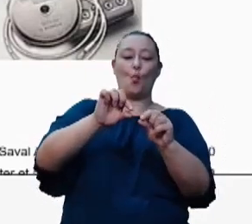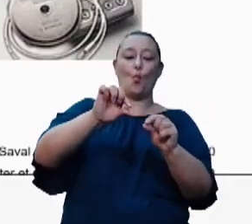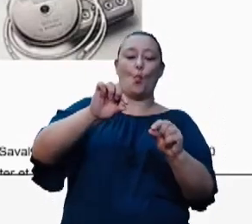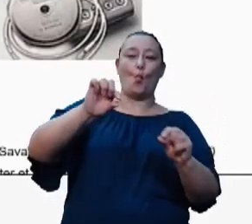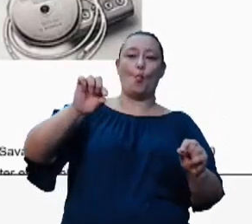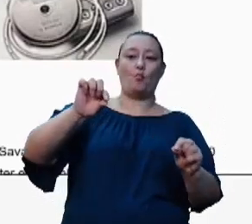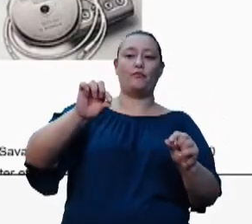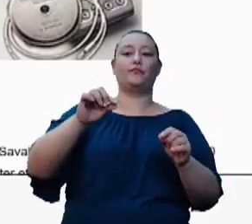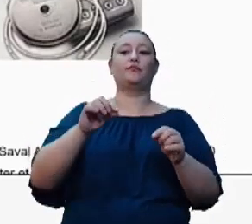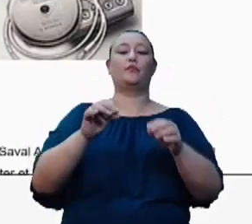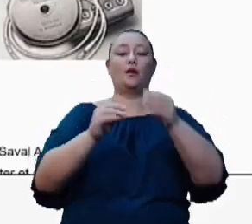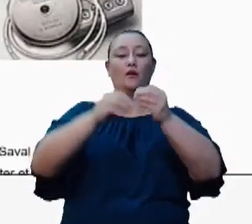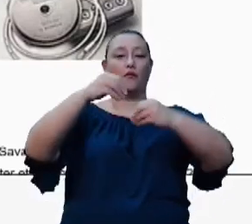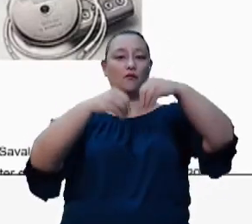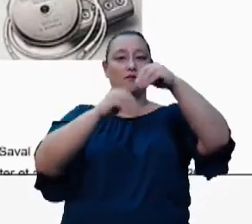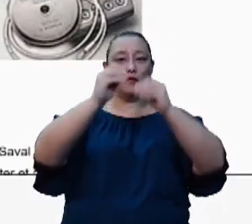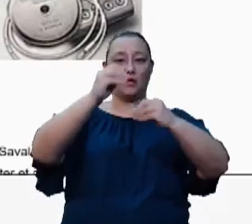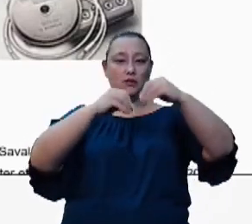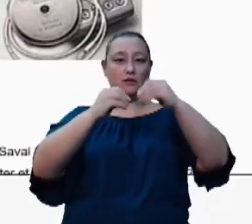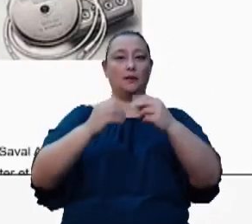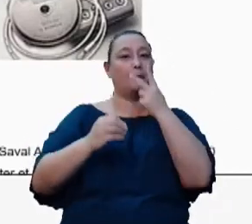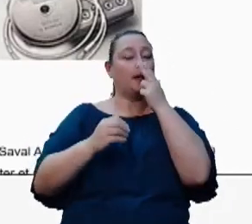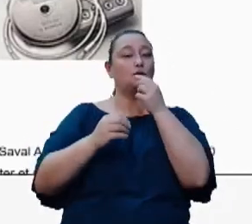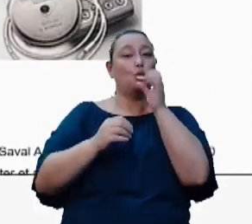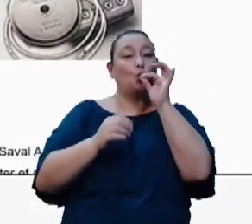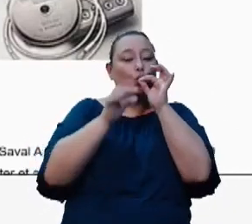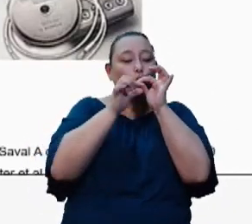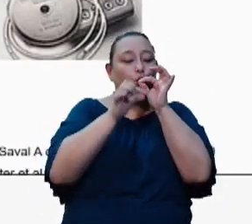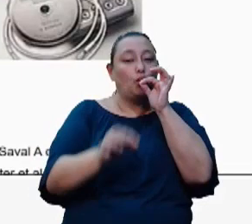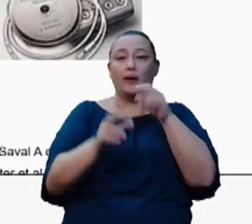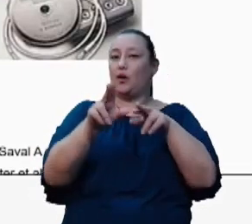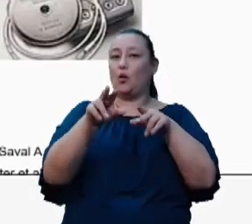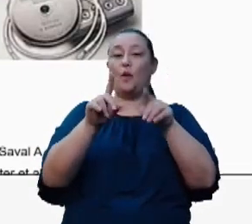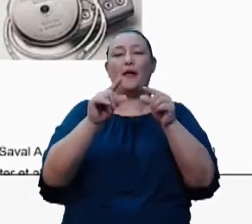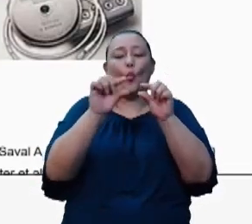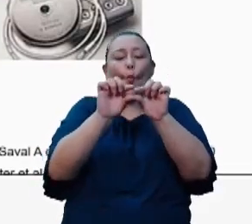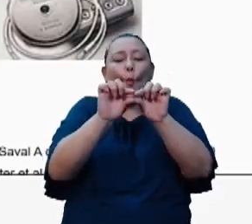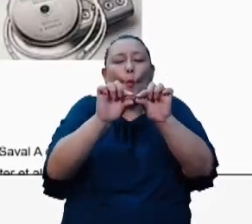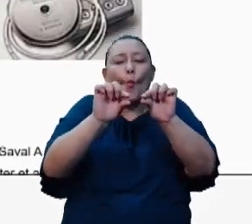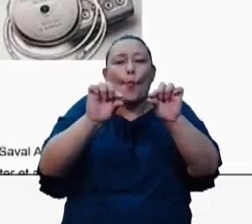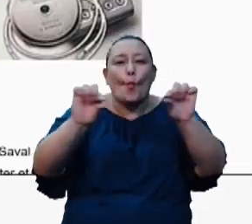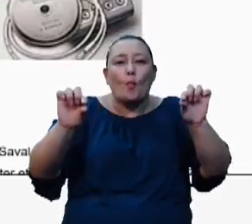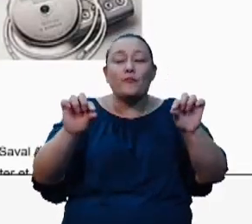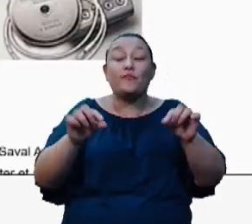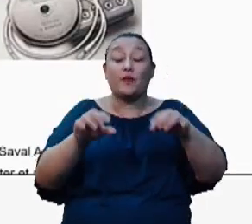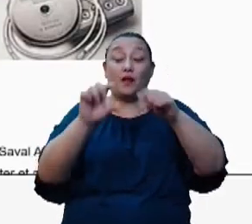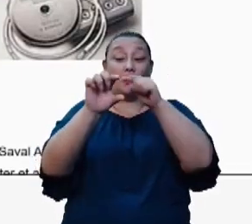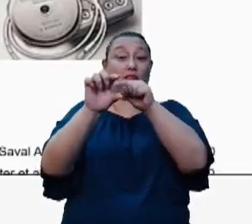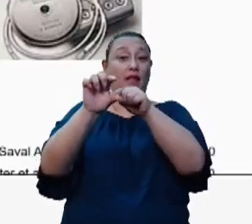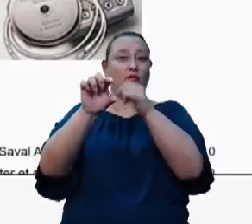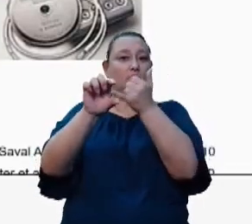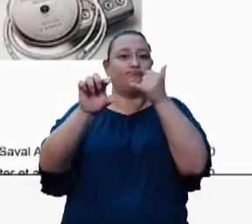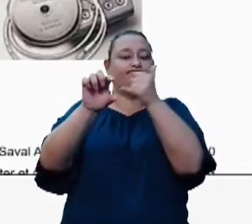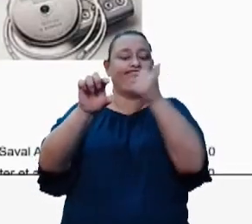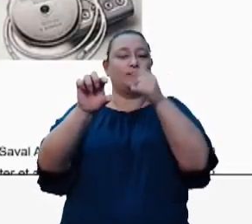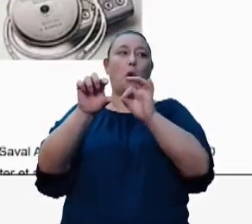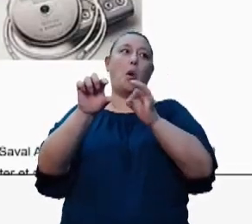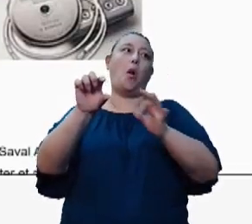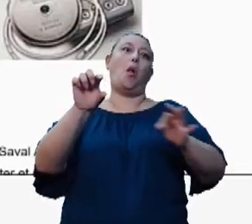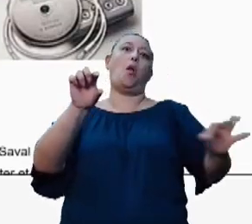tubo flexível de silicone. O funcionamento é através de uma bateria interna, que ela tem uma longa